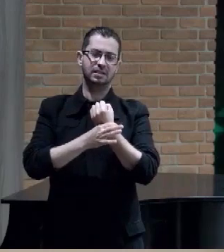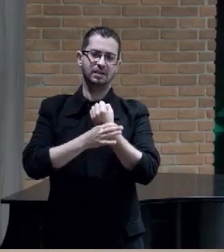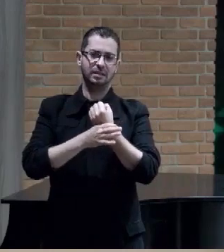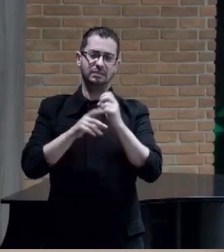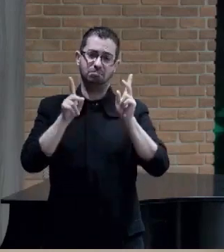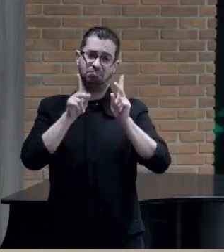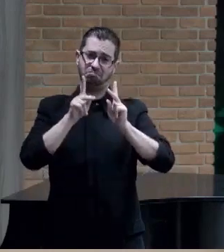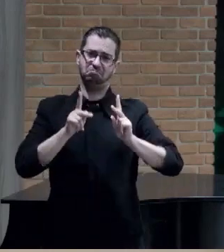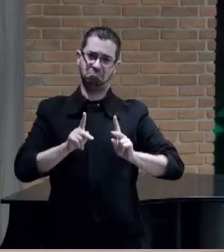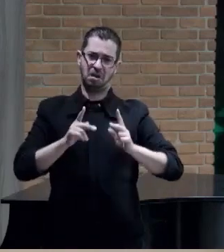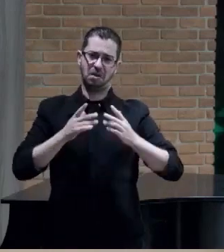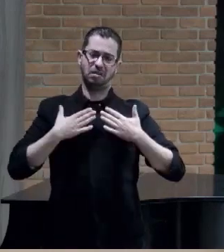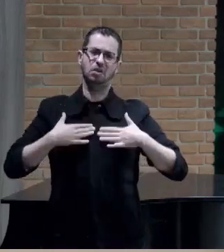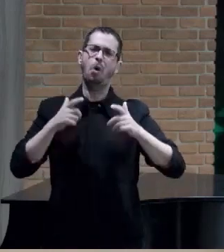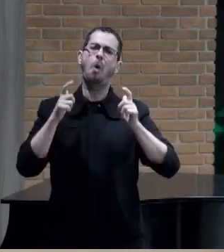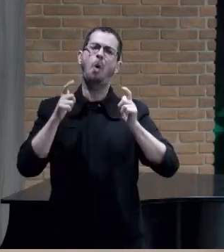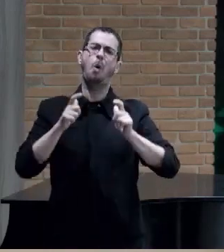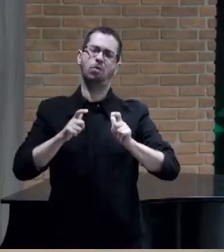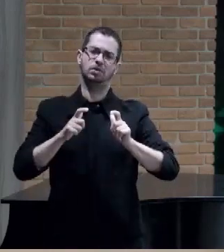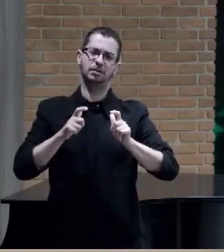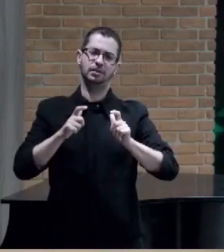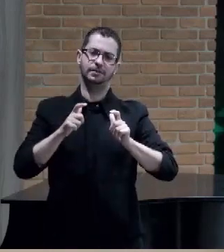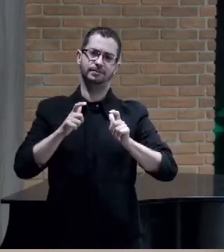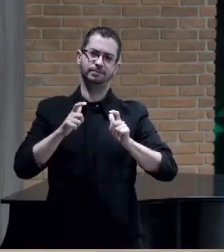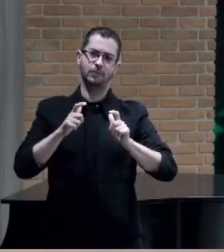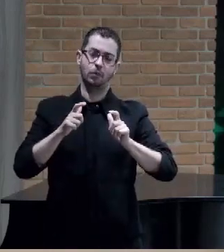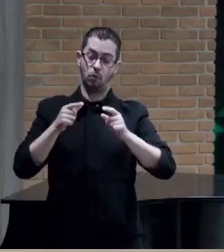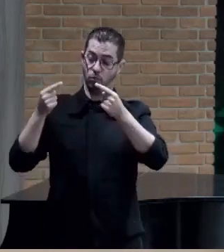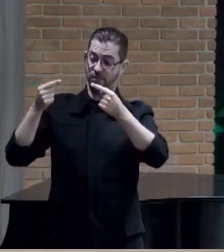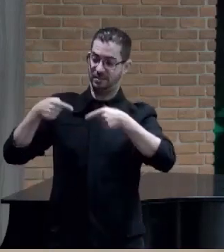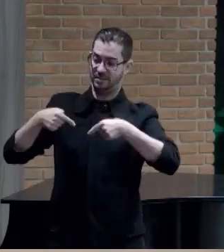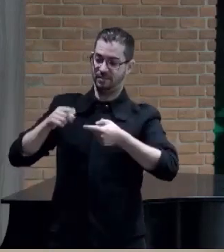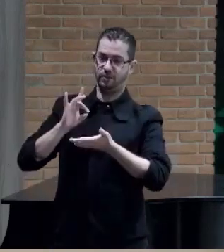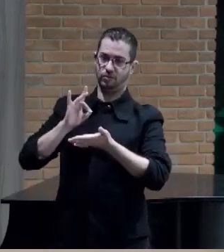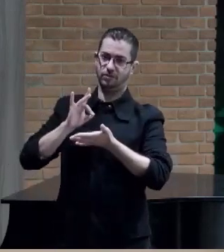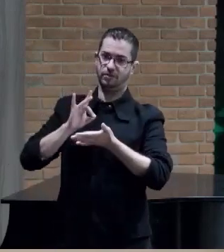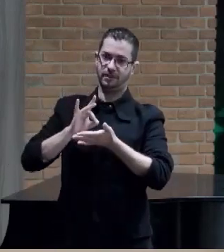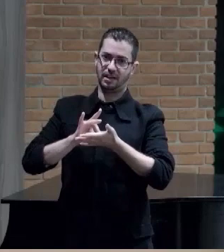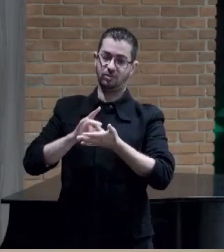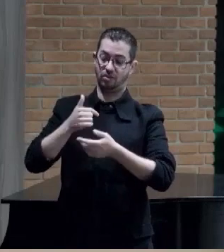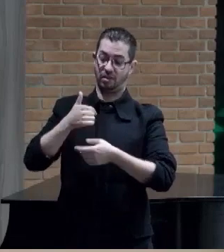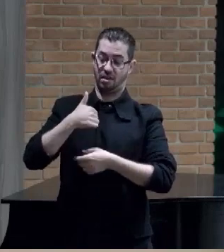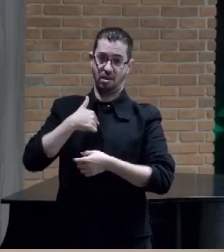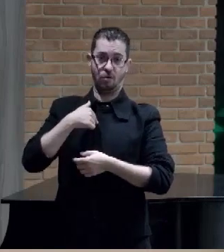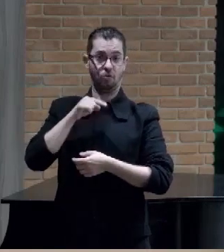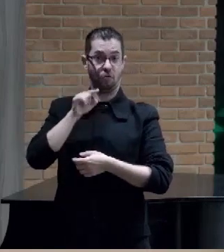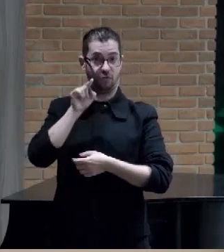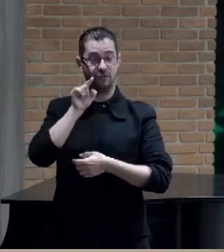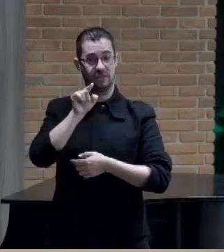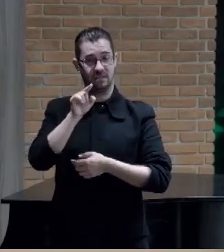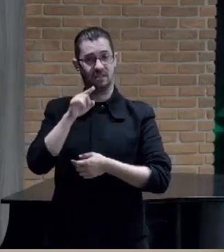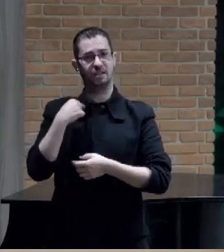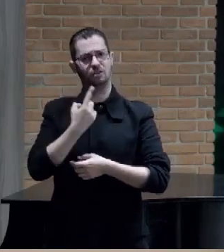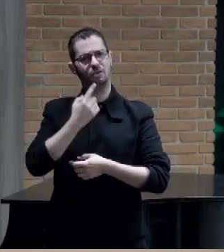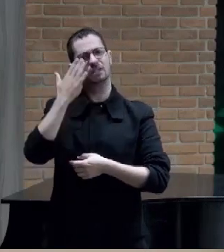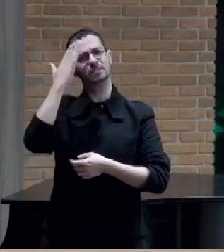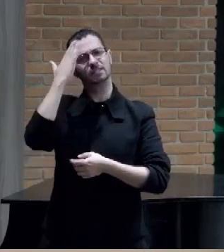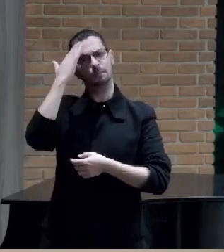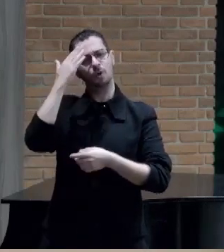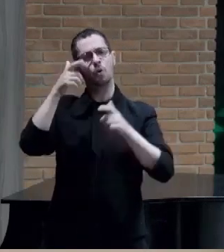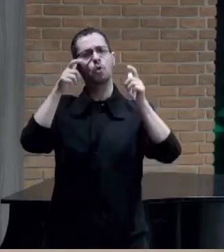descanso? O desafio, eu acredito, que é você e eu, nós descobrirmos esse local